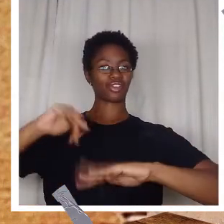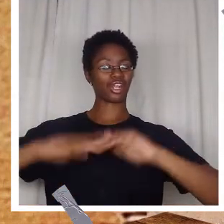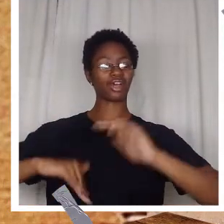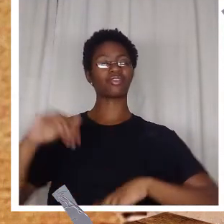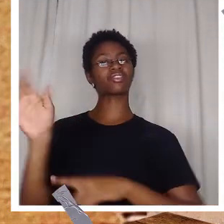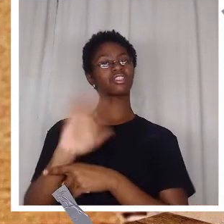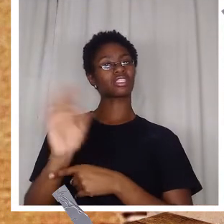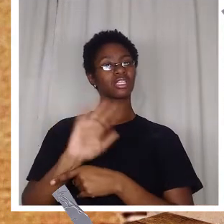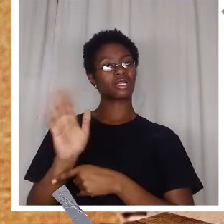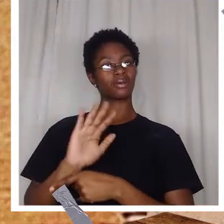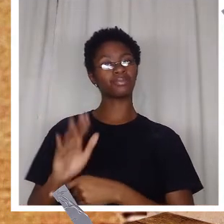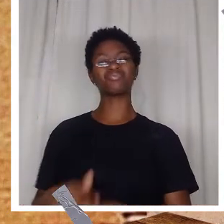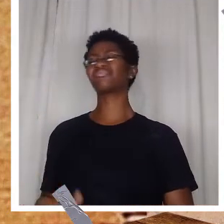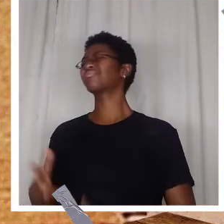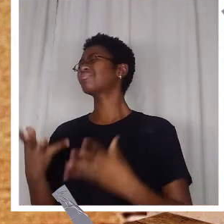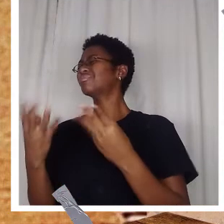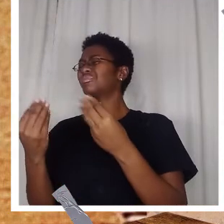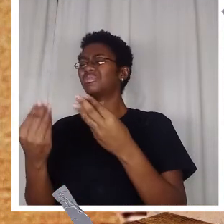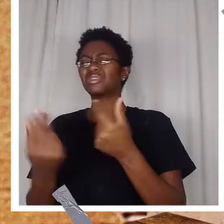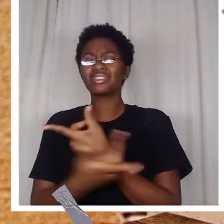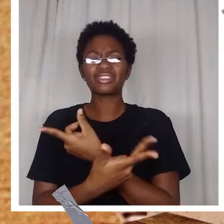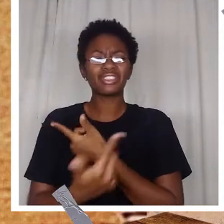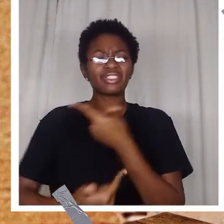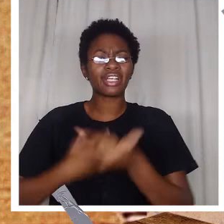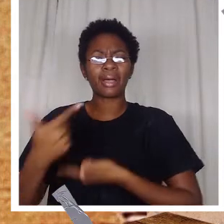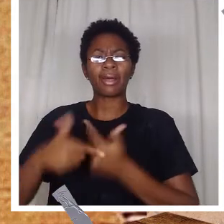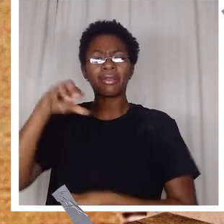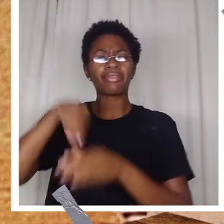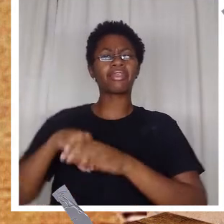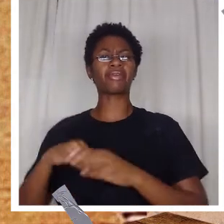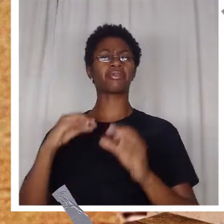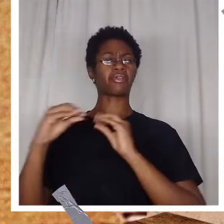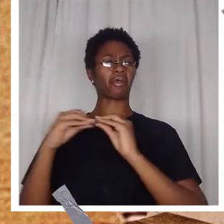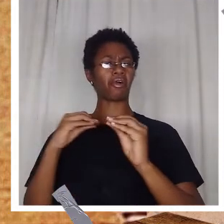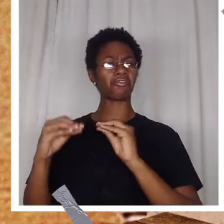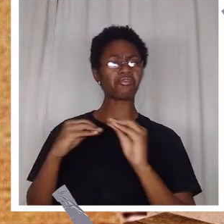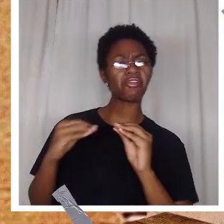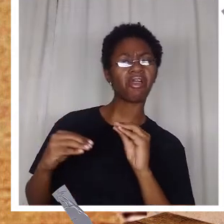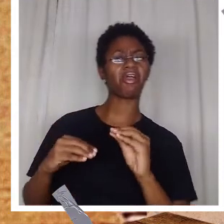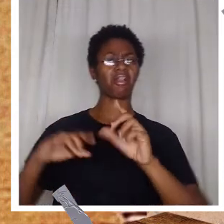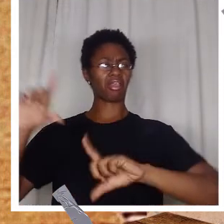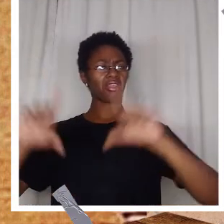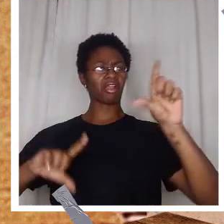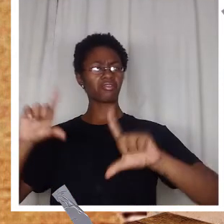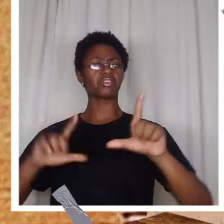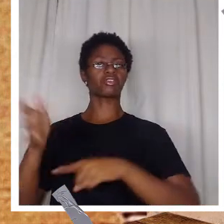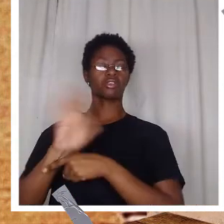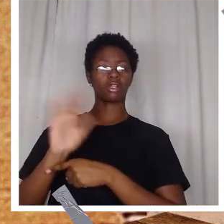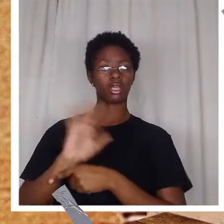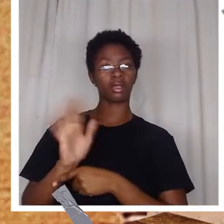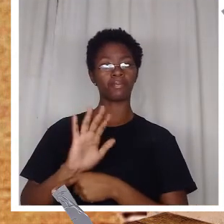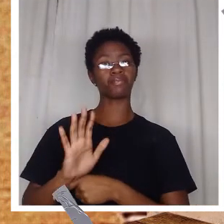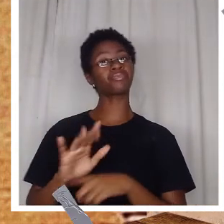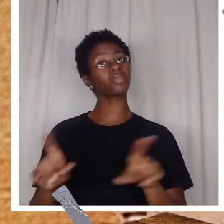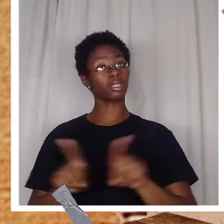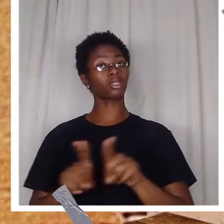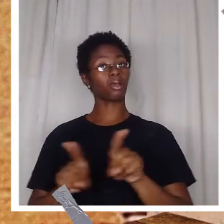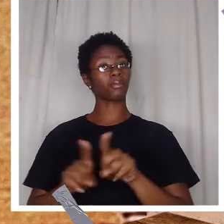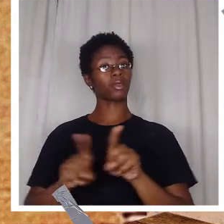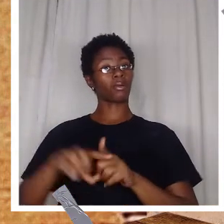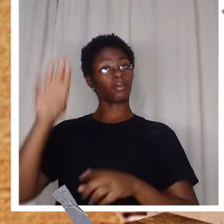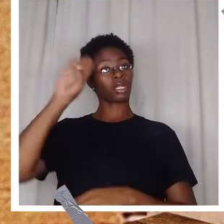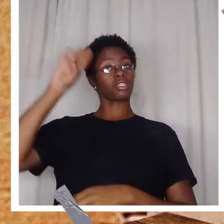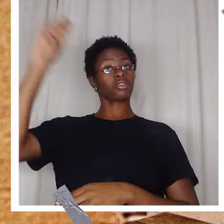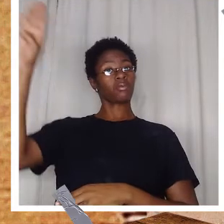tem uma vasta obra teatral, televisiva e cinematográfica, cujo mote principal e inescapável é um diálogo